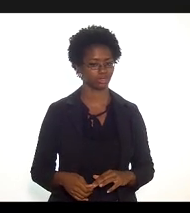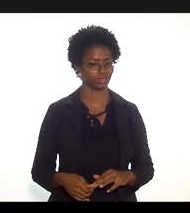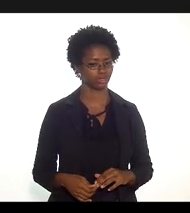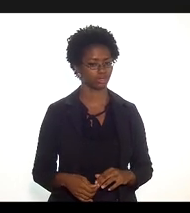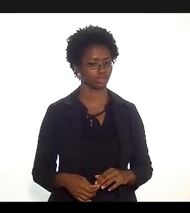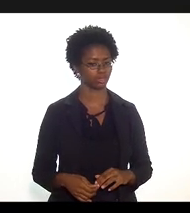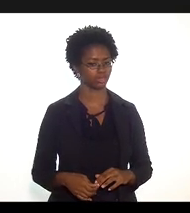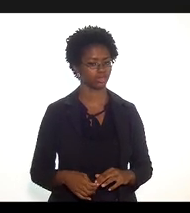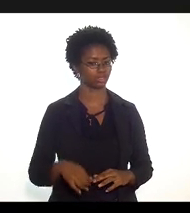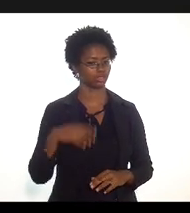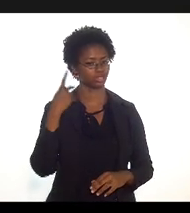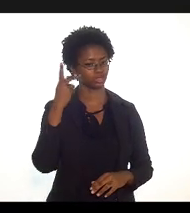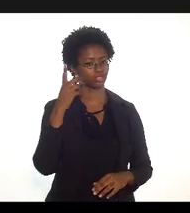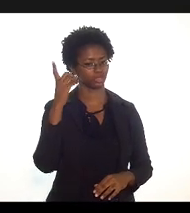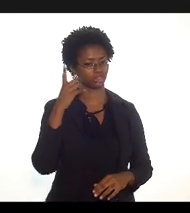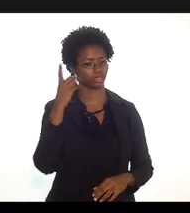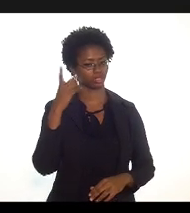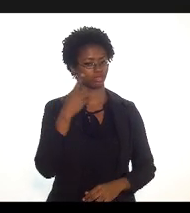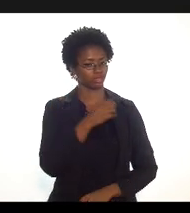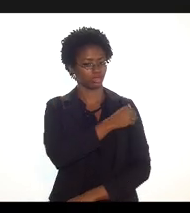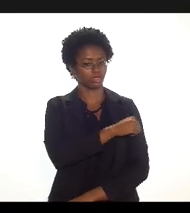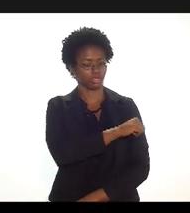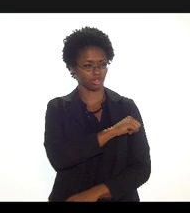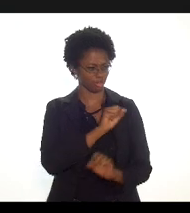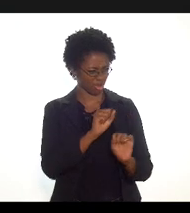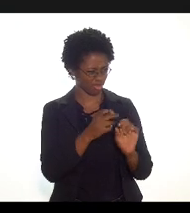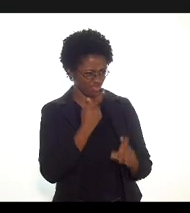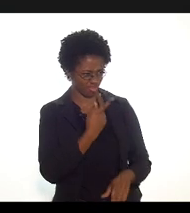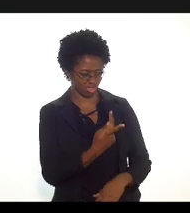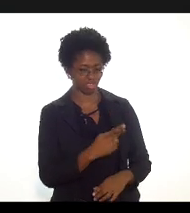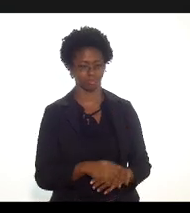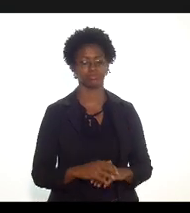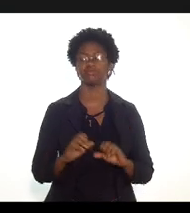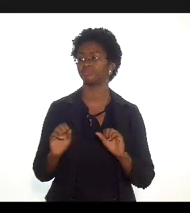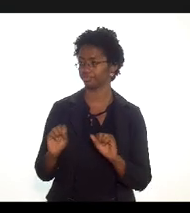vamos... Deputada Rejane, posso falar? Pode.